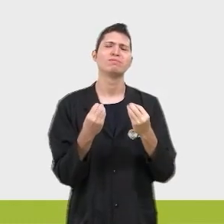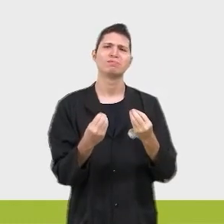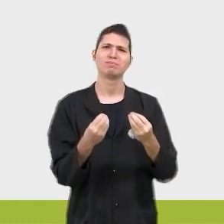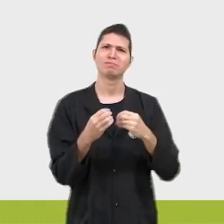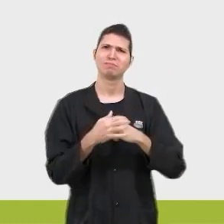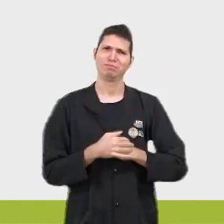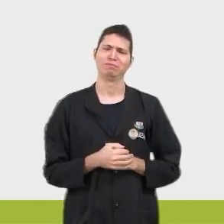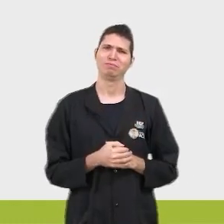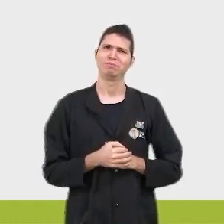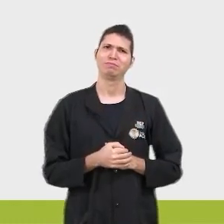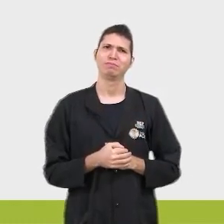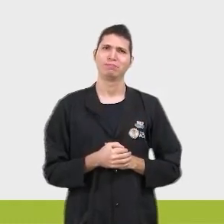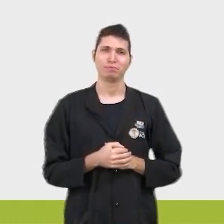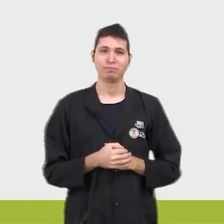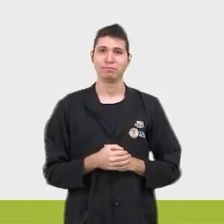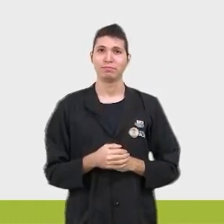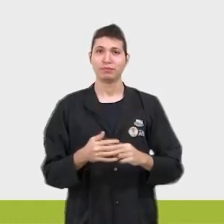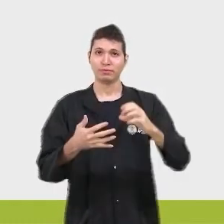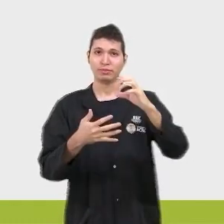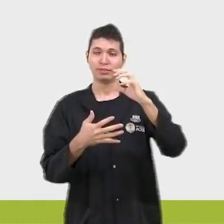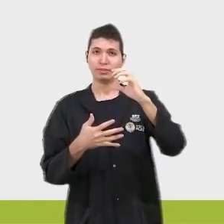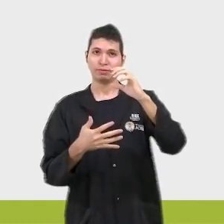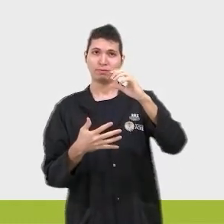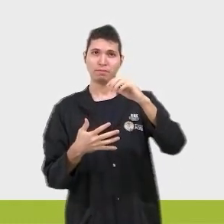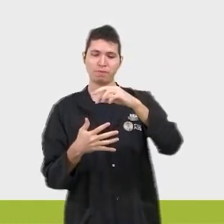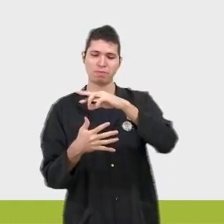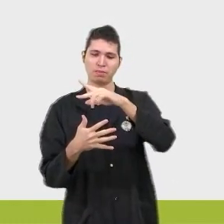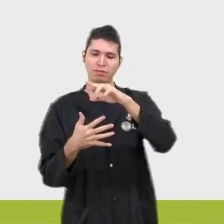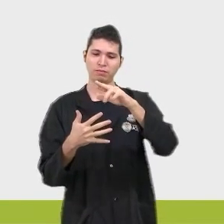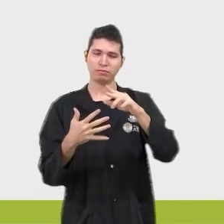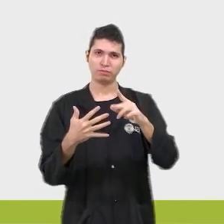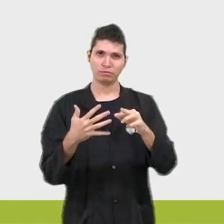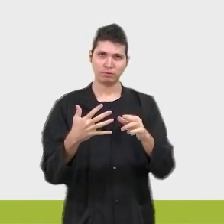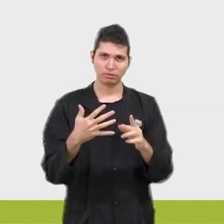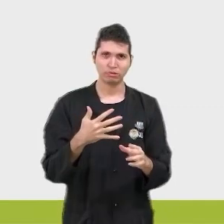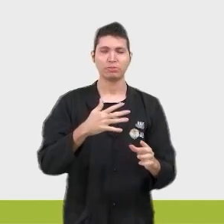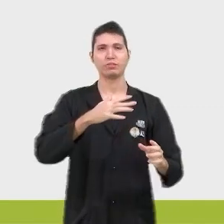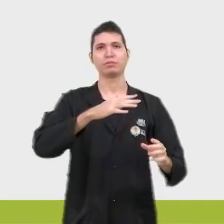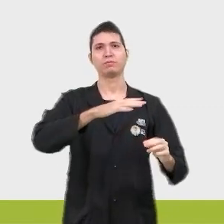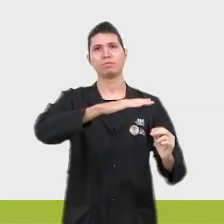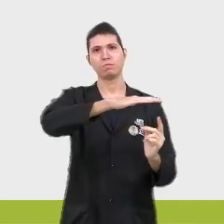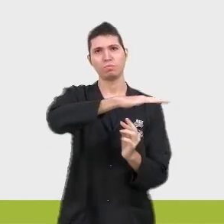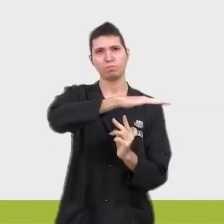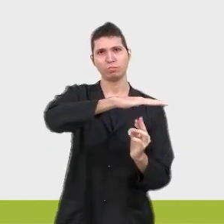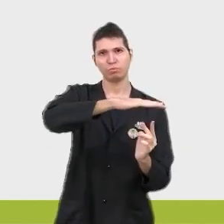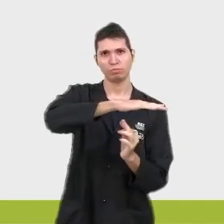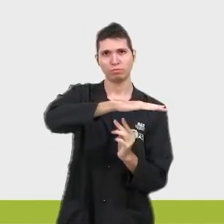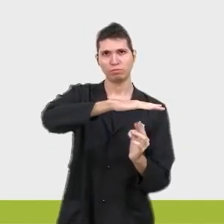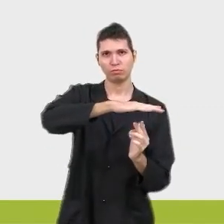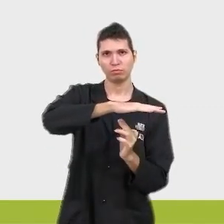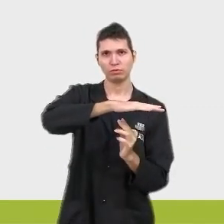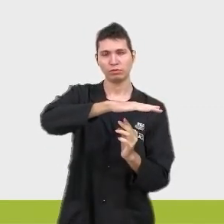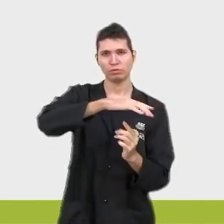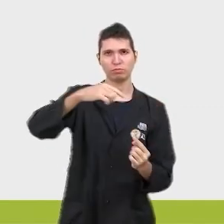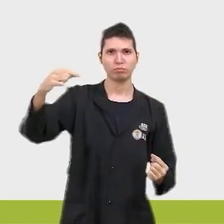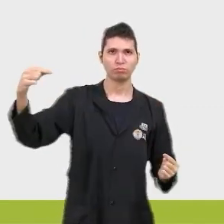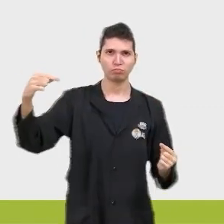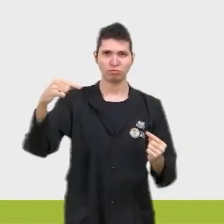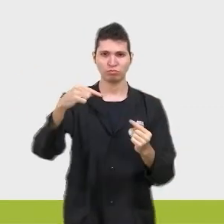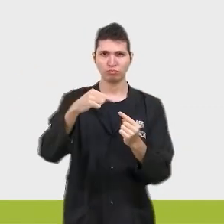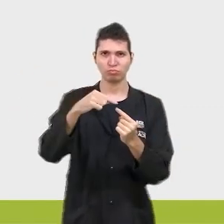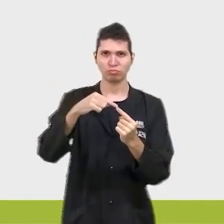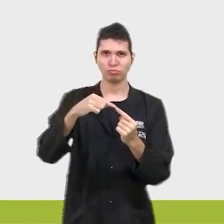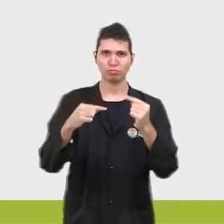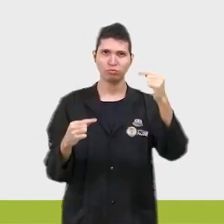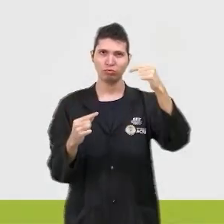as espécies desses parques, elas passem por elas, para poder